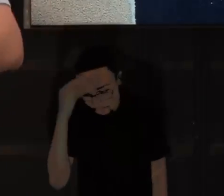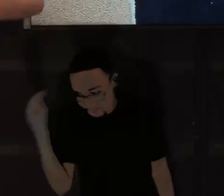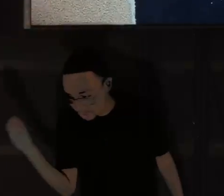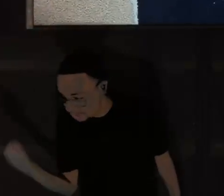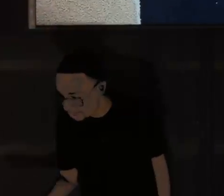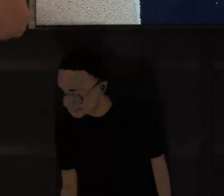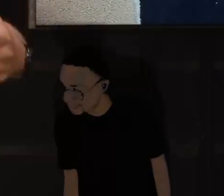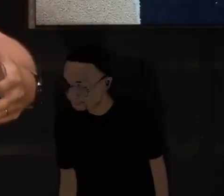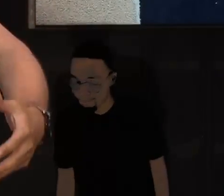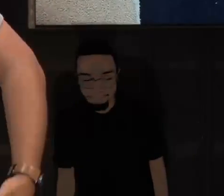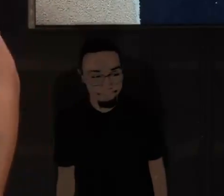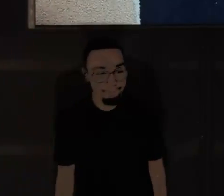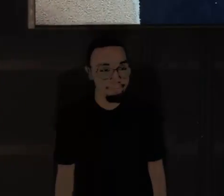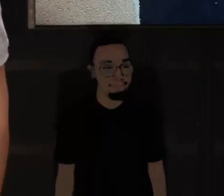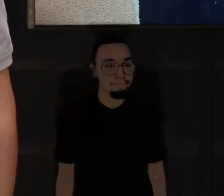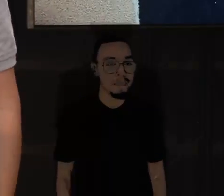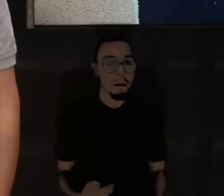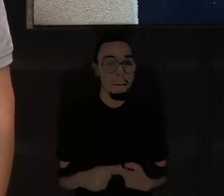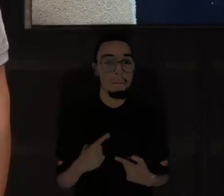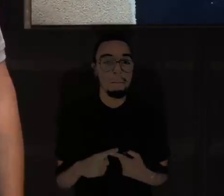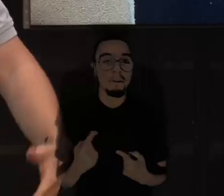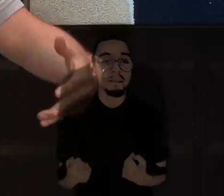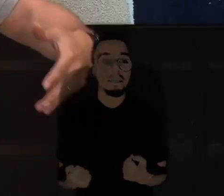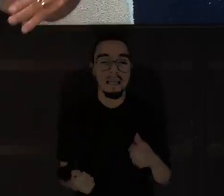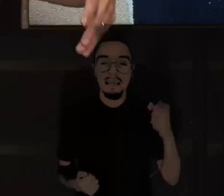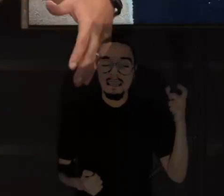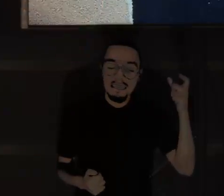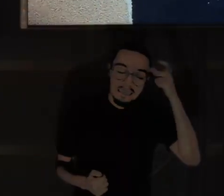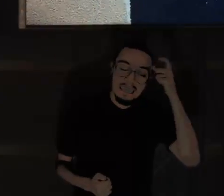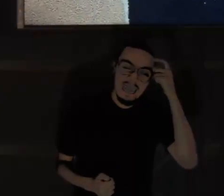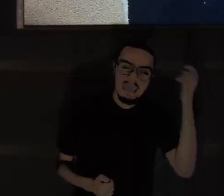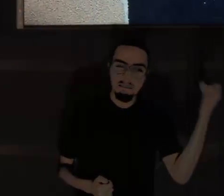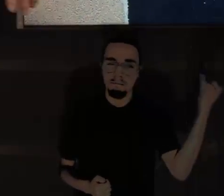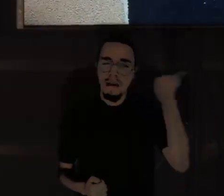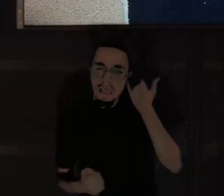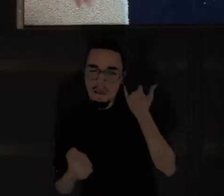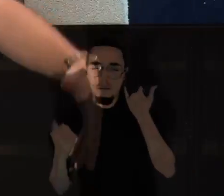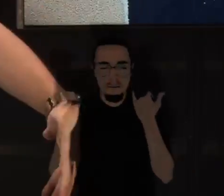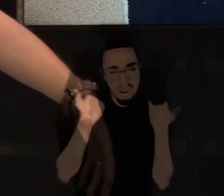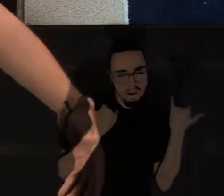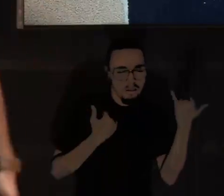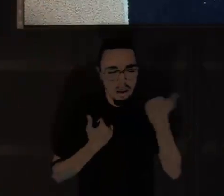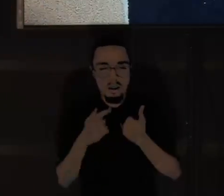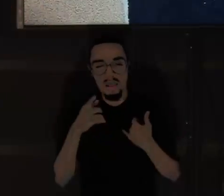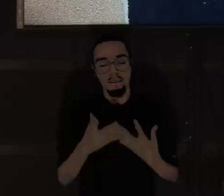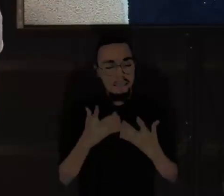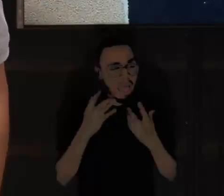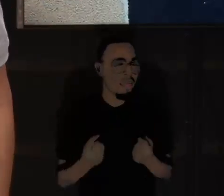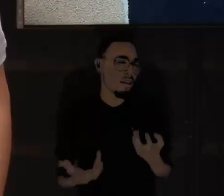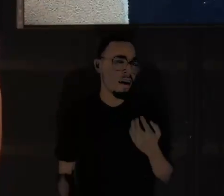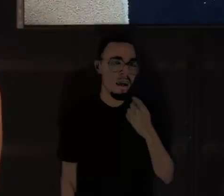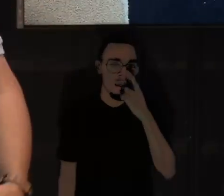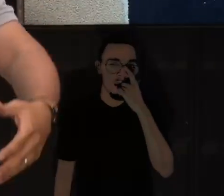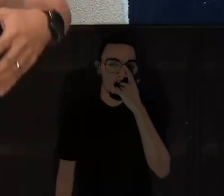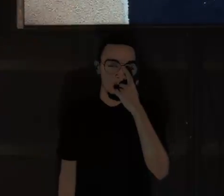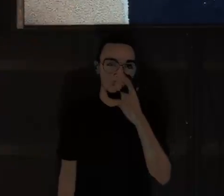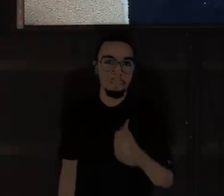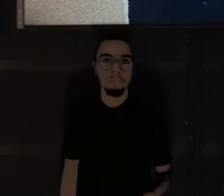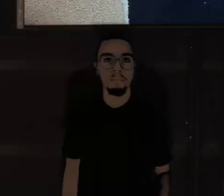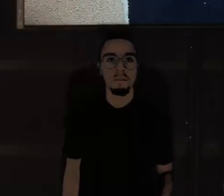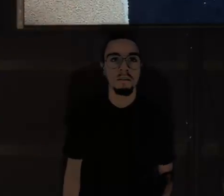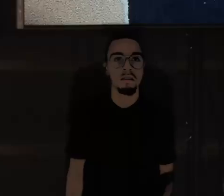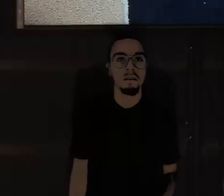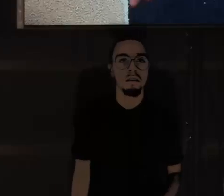você esqueça dos milagres. Quantas vezes e quantos milagres recebemos da parte de Deus? Era